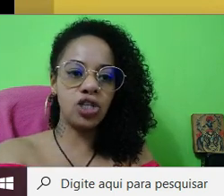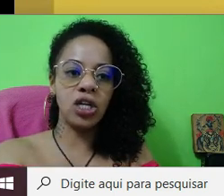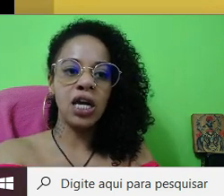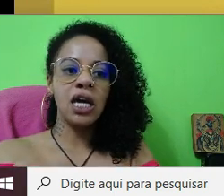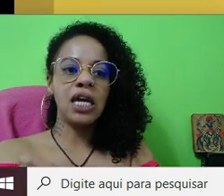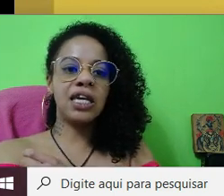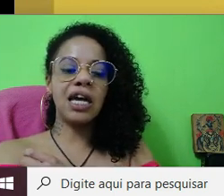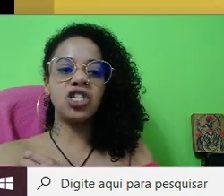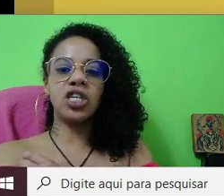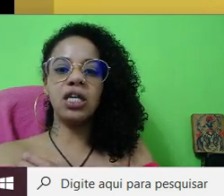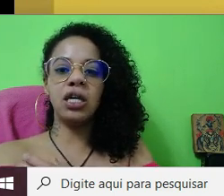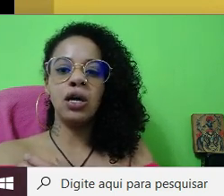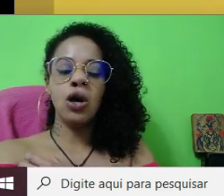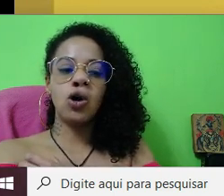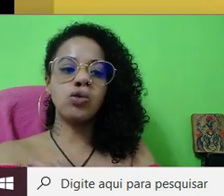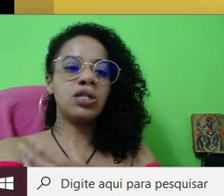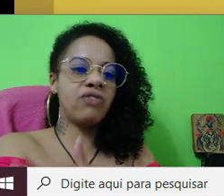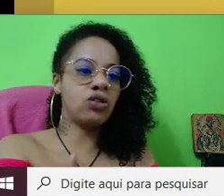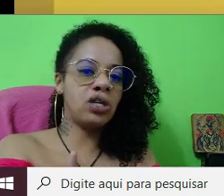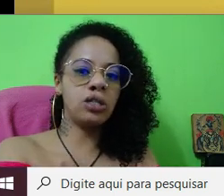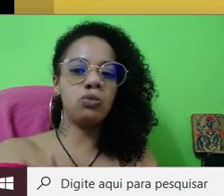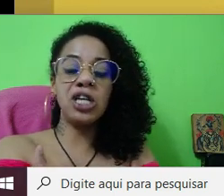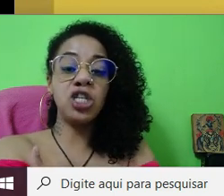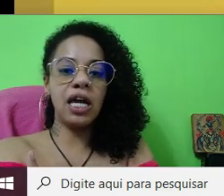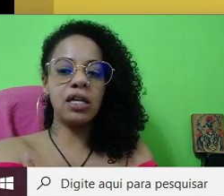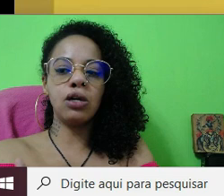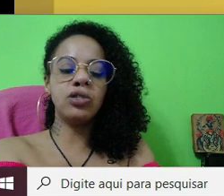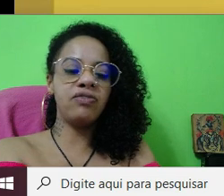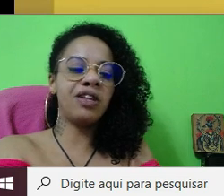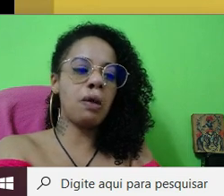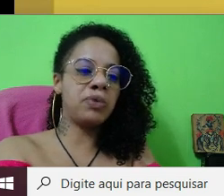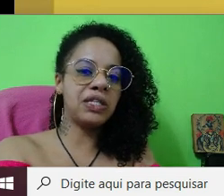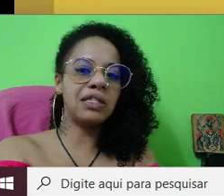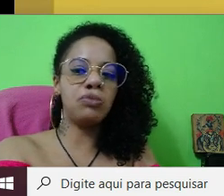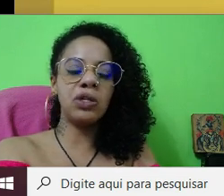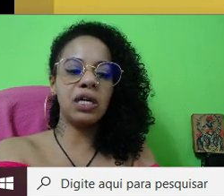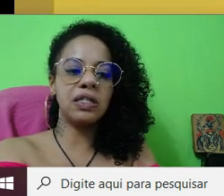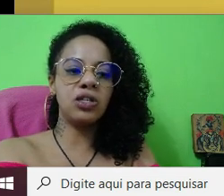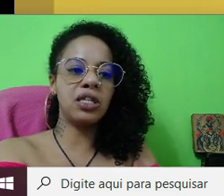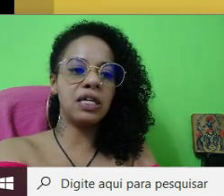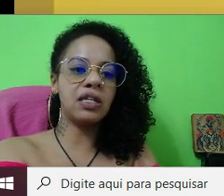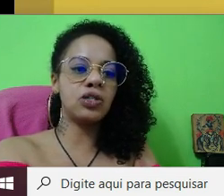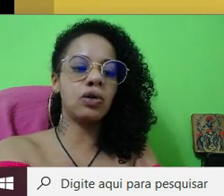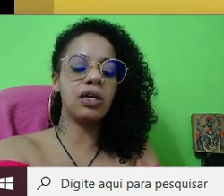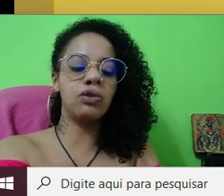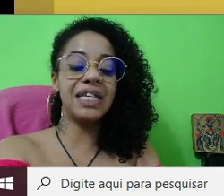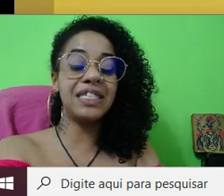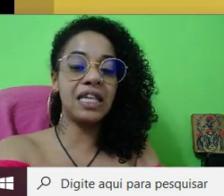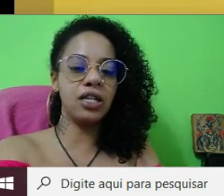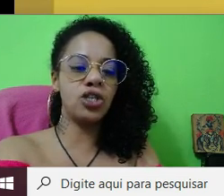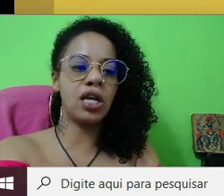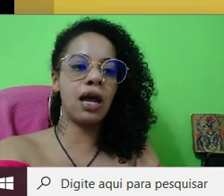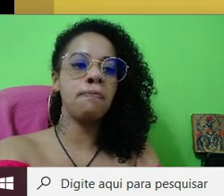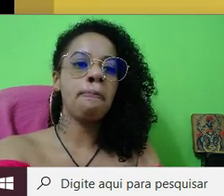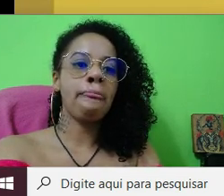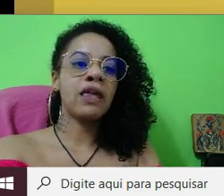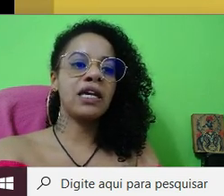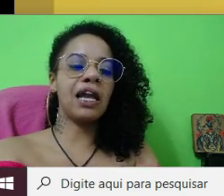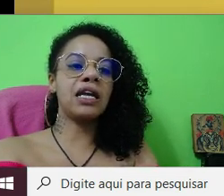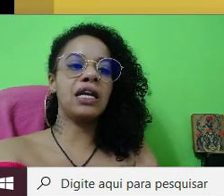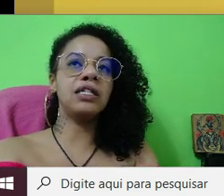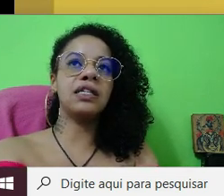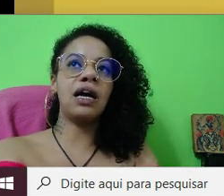intelectualidade e que acha que conservadorismo é direito Inclusive tem uma pesquisa muito interessante da estar Solano recente né